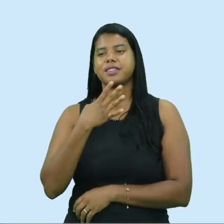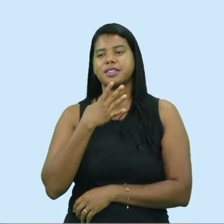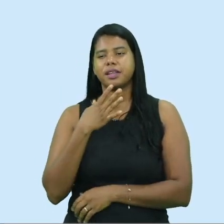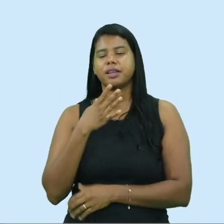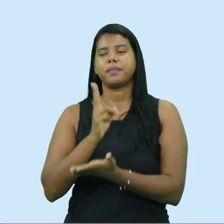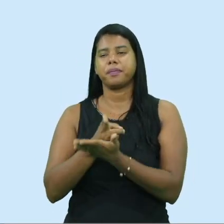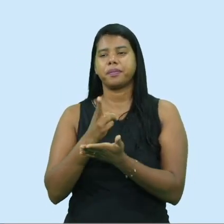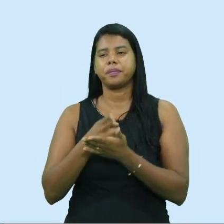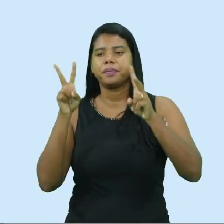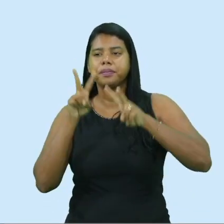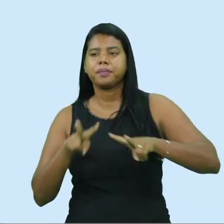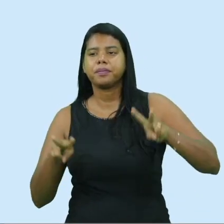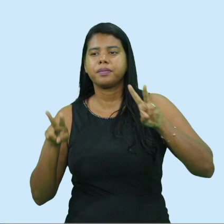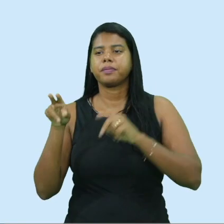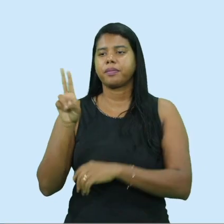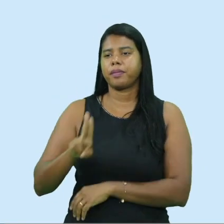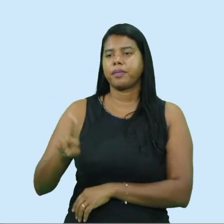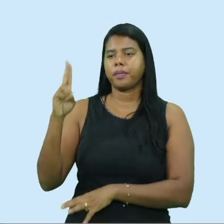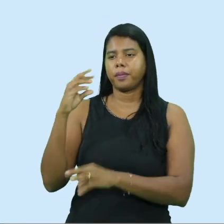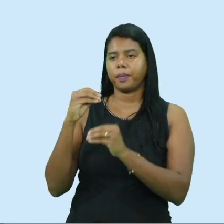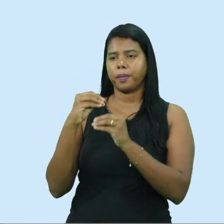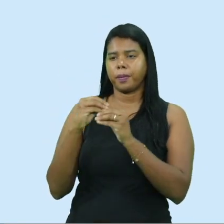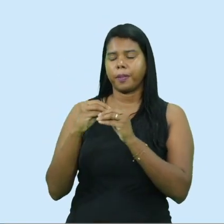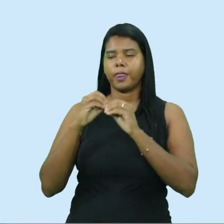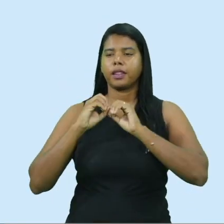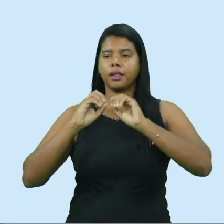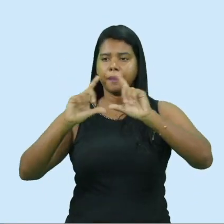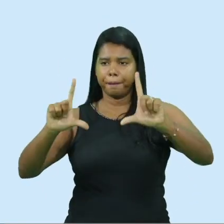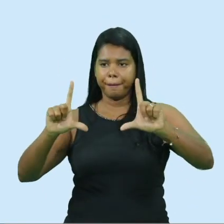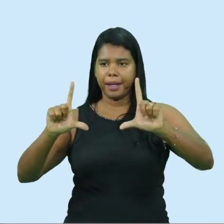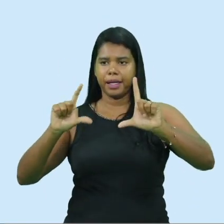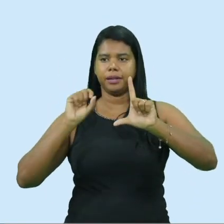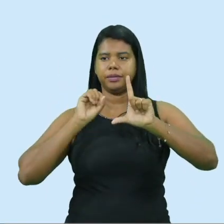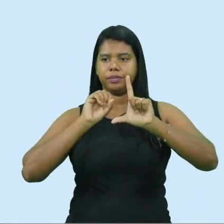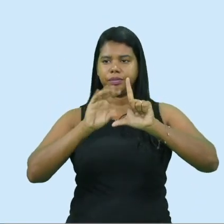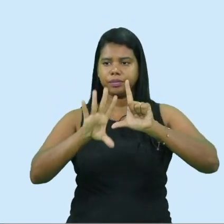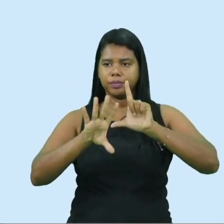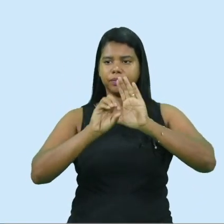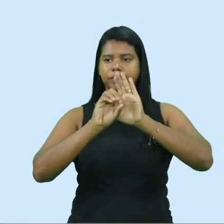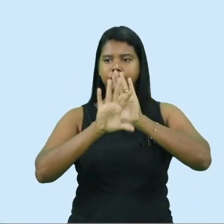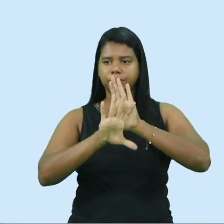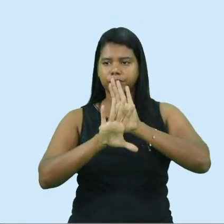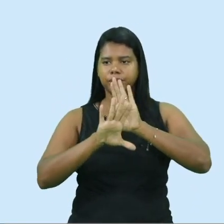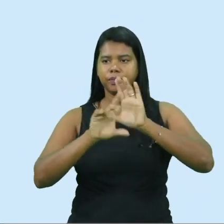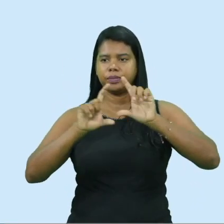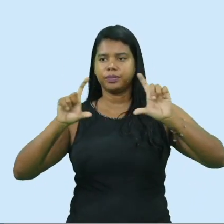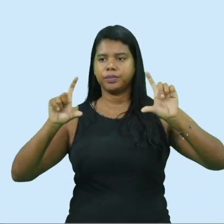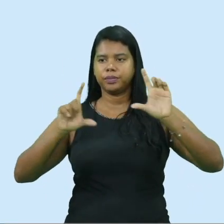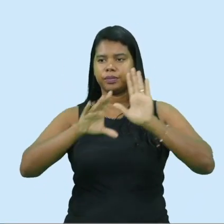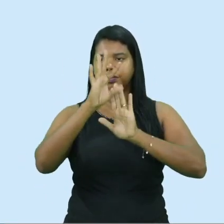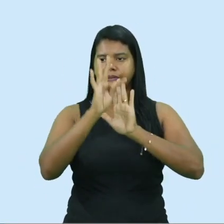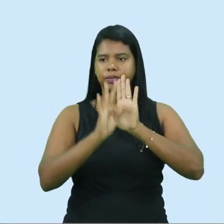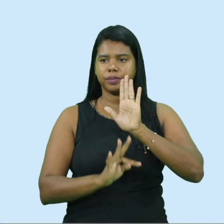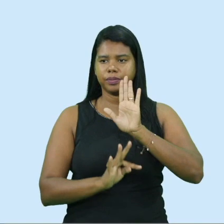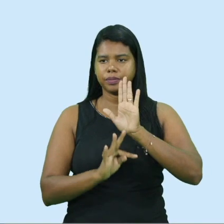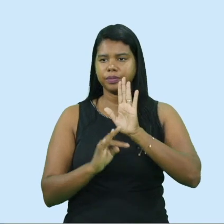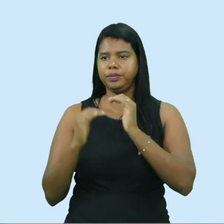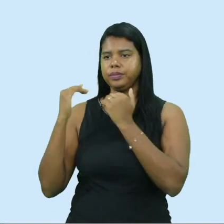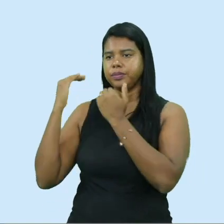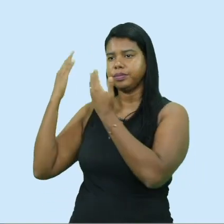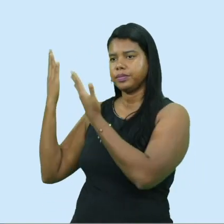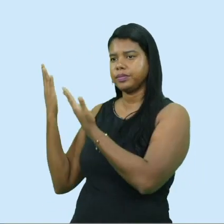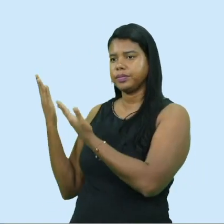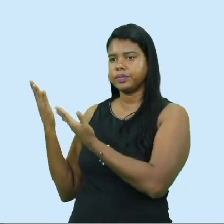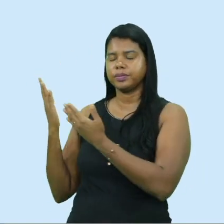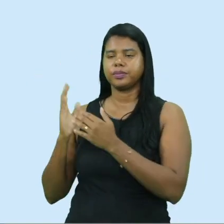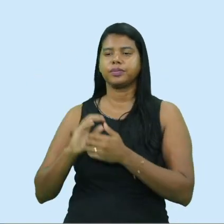às vezes, usa a caixa alta para dar algum destaque em algum título, né? A caixa baixa,